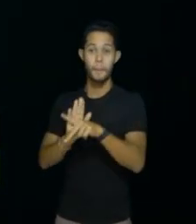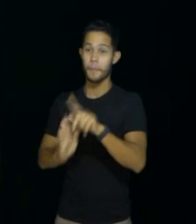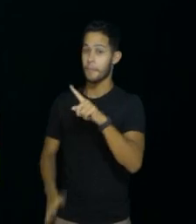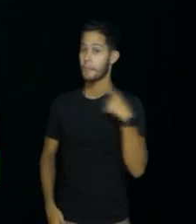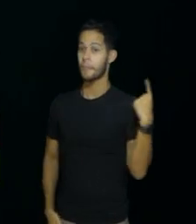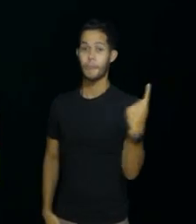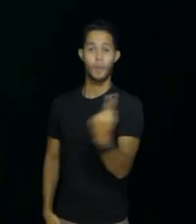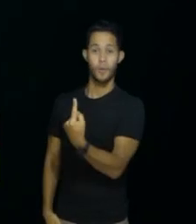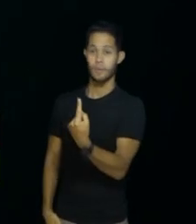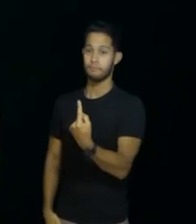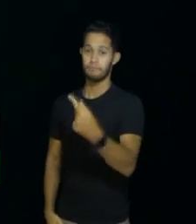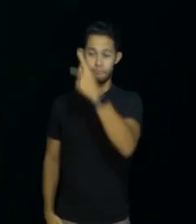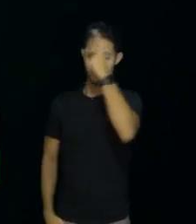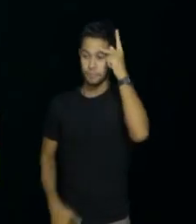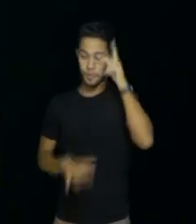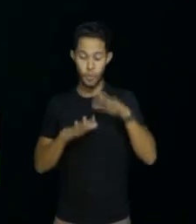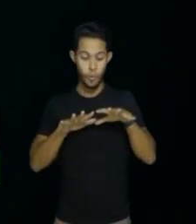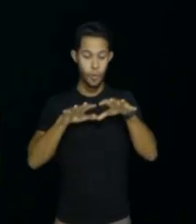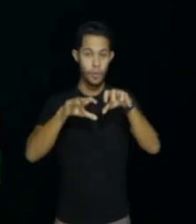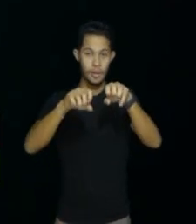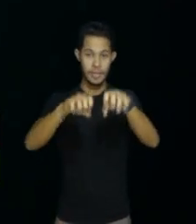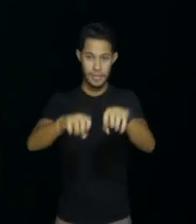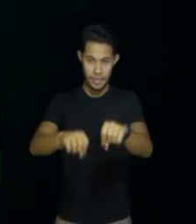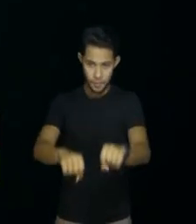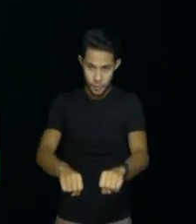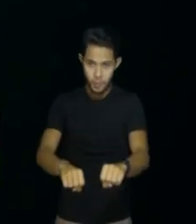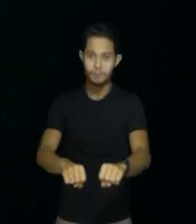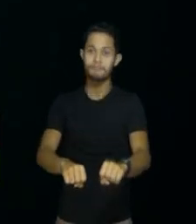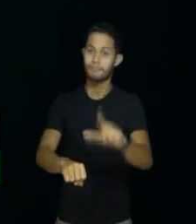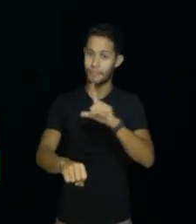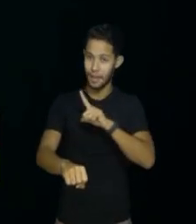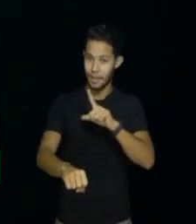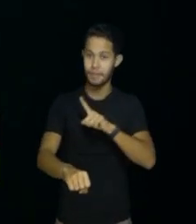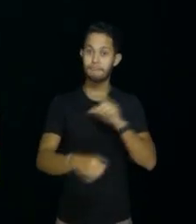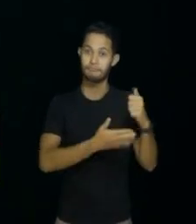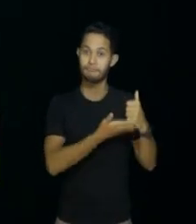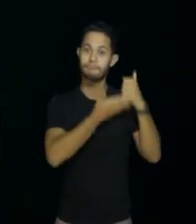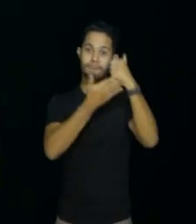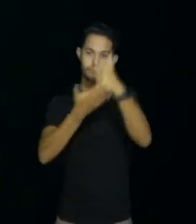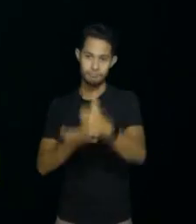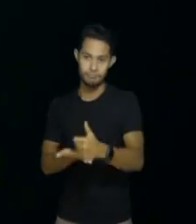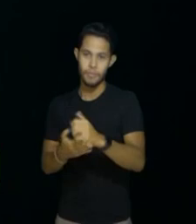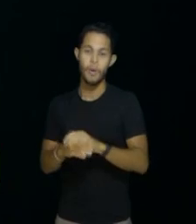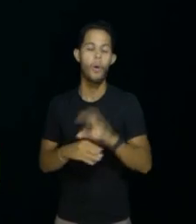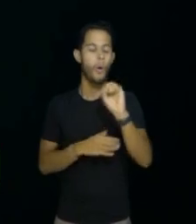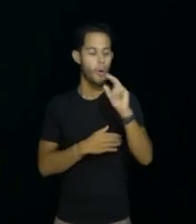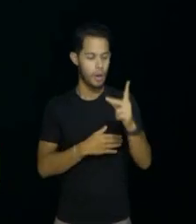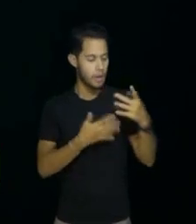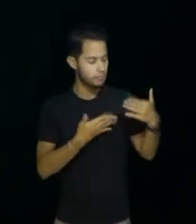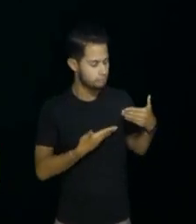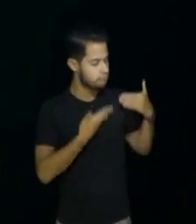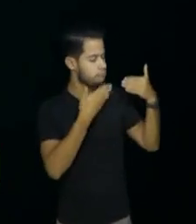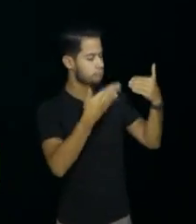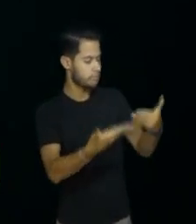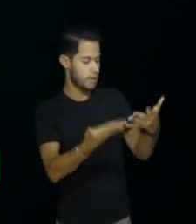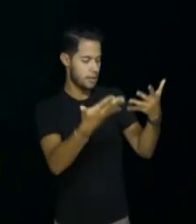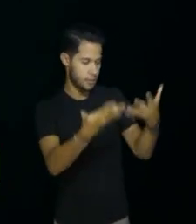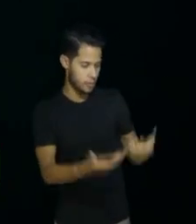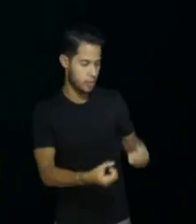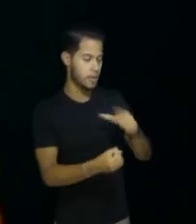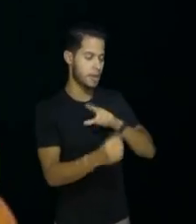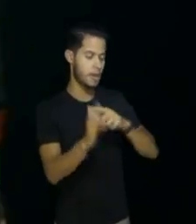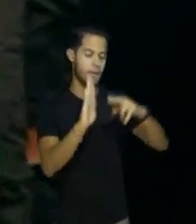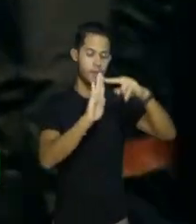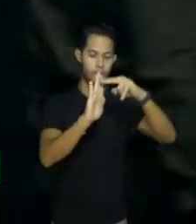nossos colonizadores trouxeram na sua bagagem. Fomos atendidos, foi feita uma norma interna regulamentadora